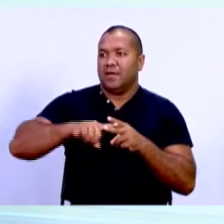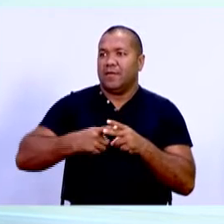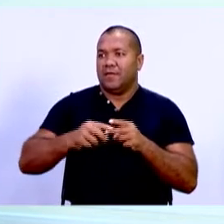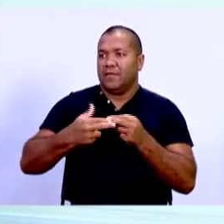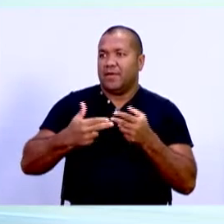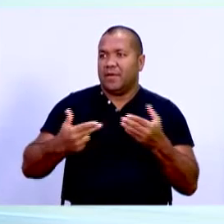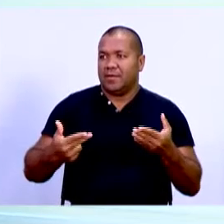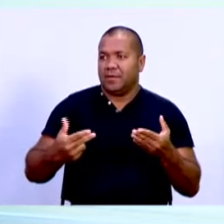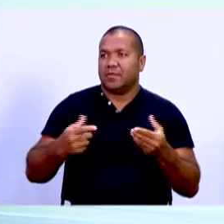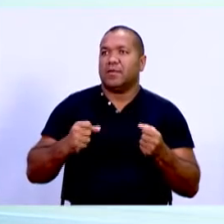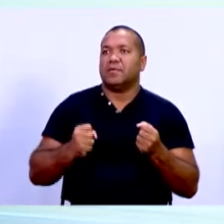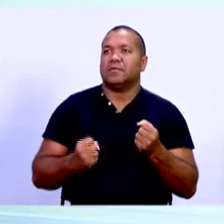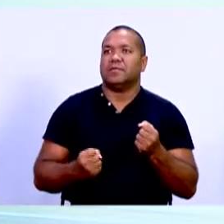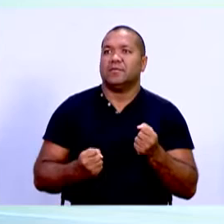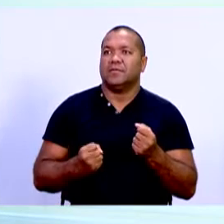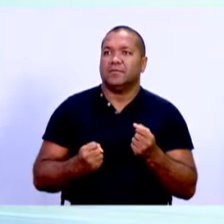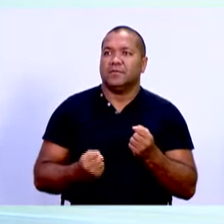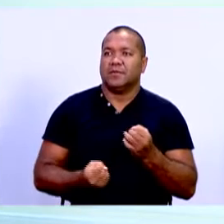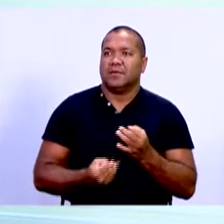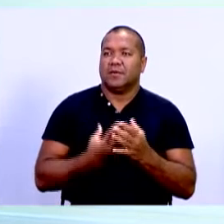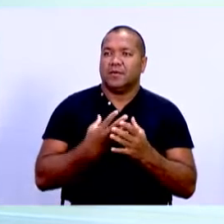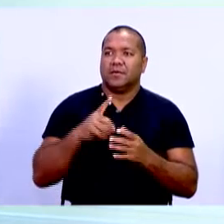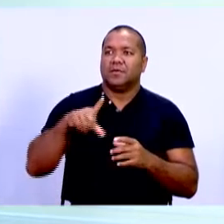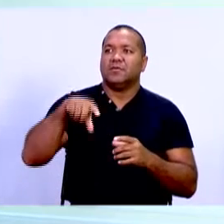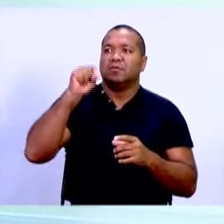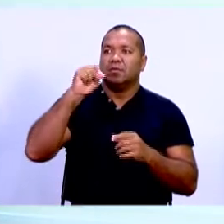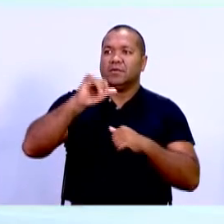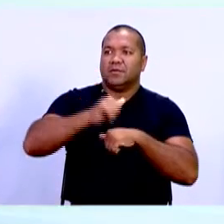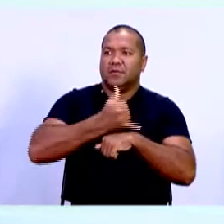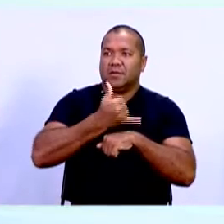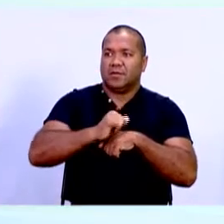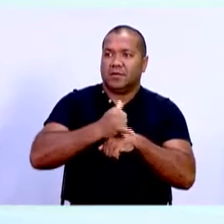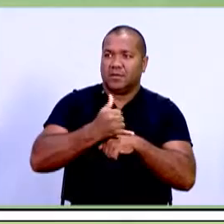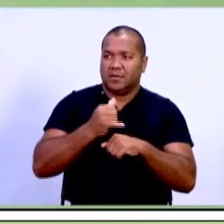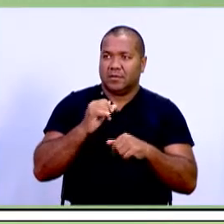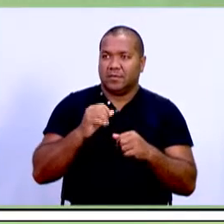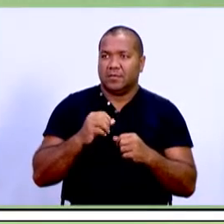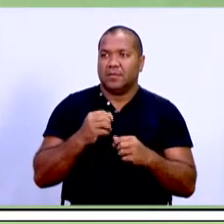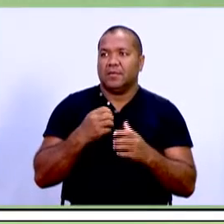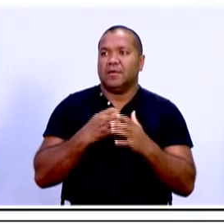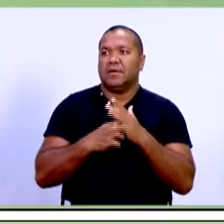informação de decisão estratégica para a instituição.